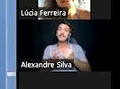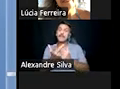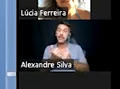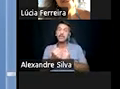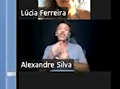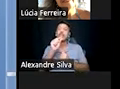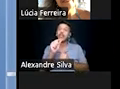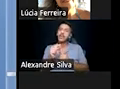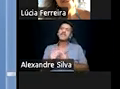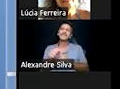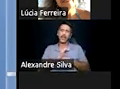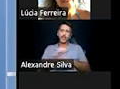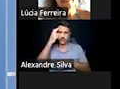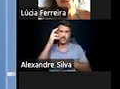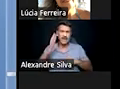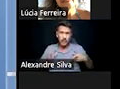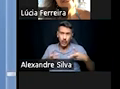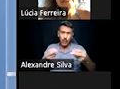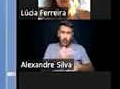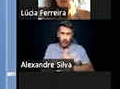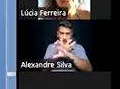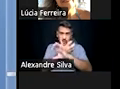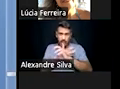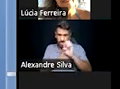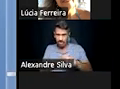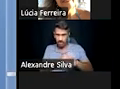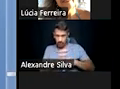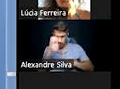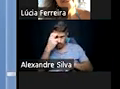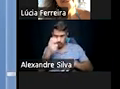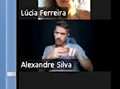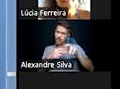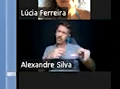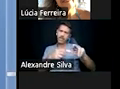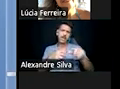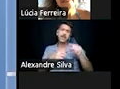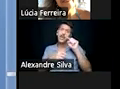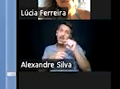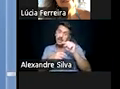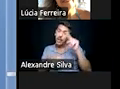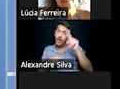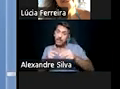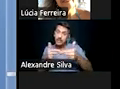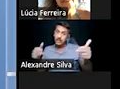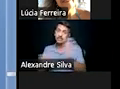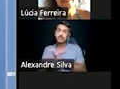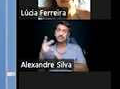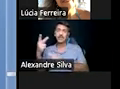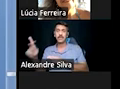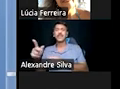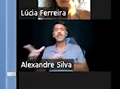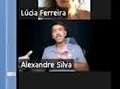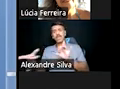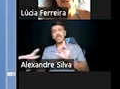são todos os ossos que serão patrimônio cultural. É apenas esse que é o objeto que tem uma